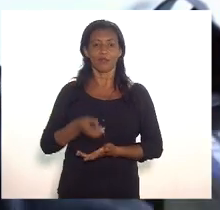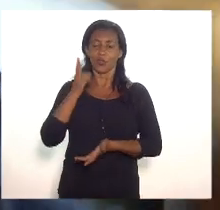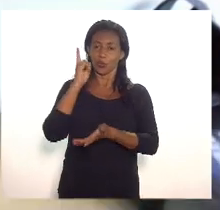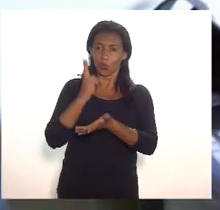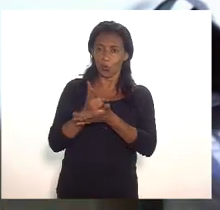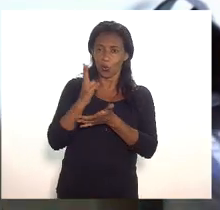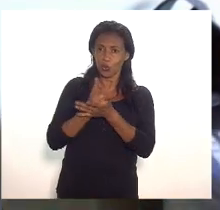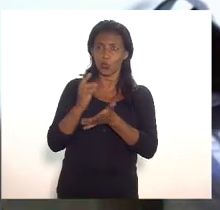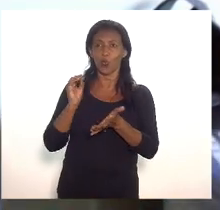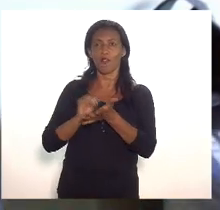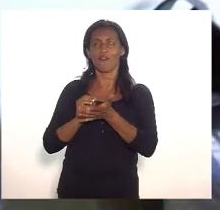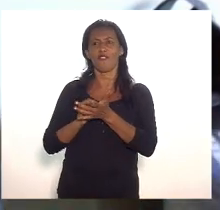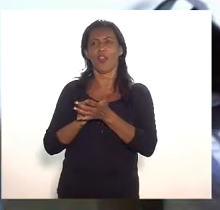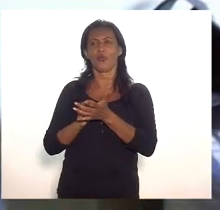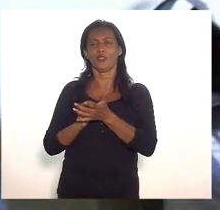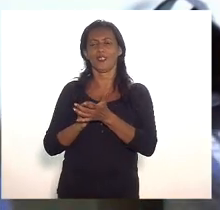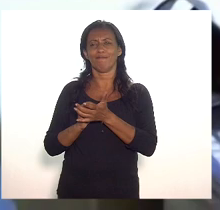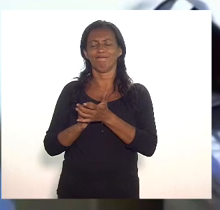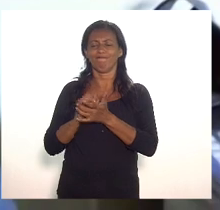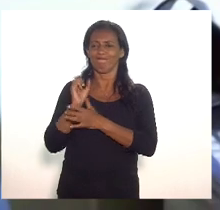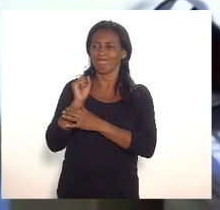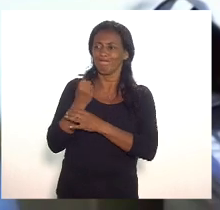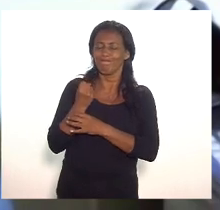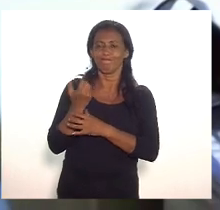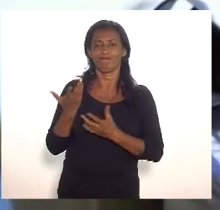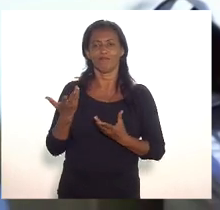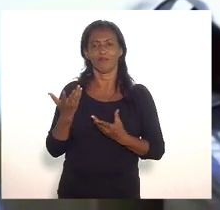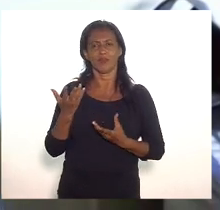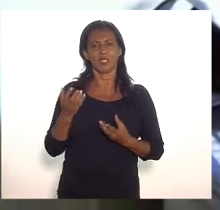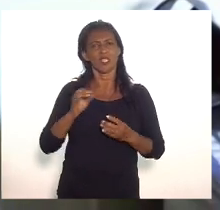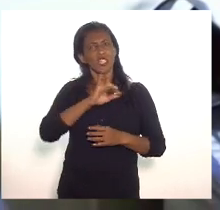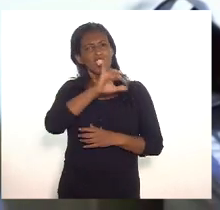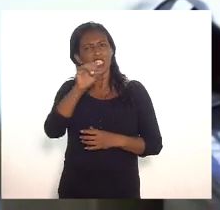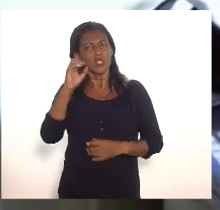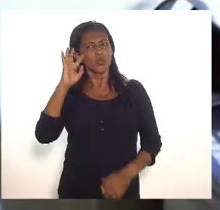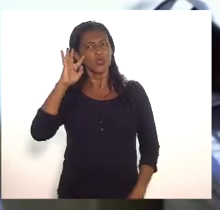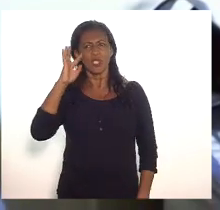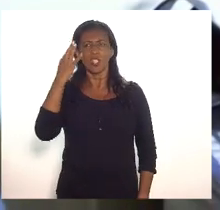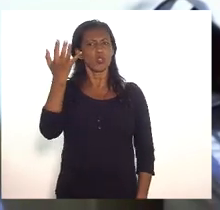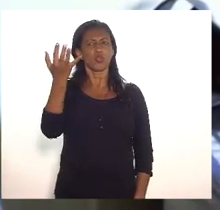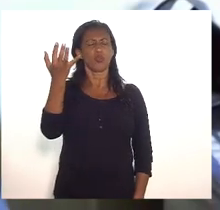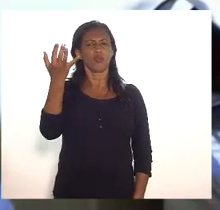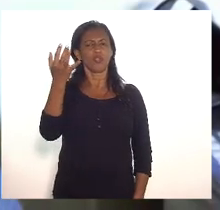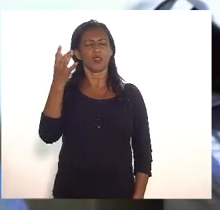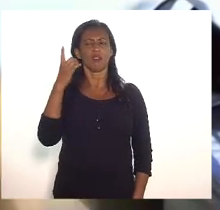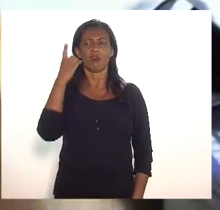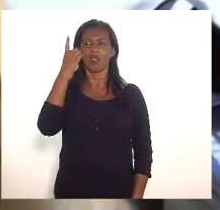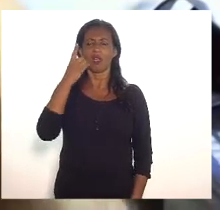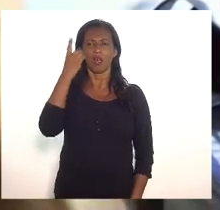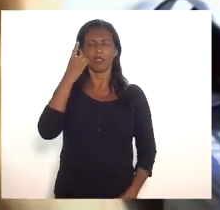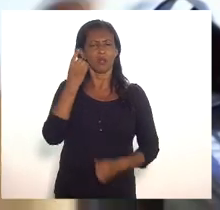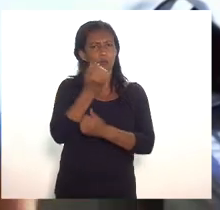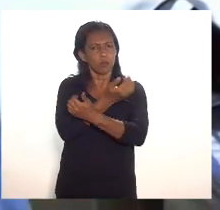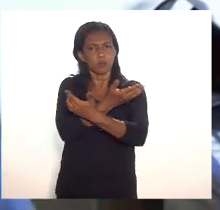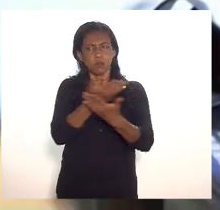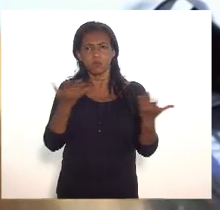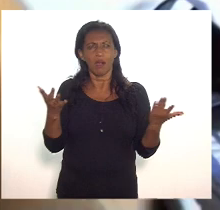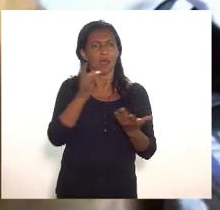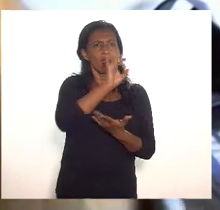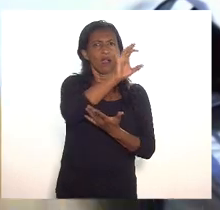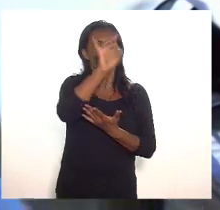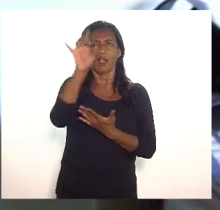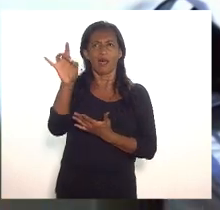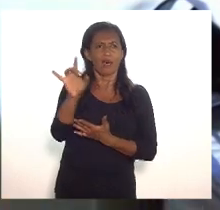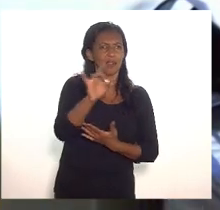Continua a insegurança jurídica. Isso estaria resolvido, deputada Lucinha, deputada Marta Rocha, deputado Valdeir Carneiro,